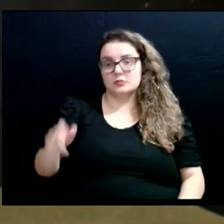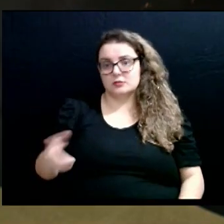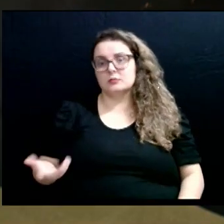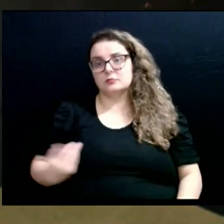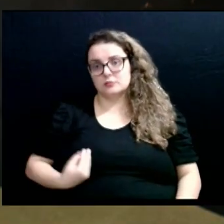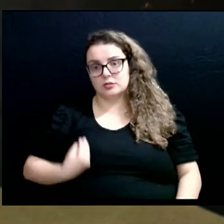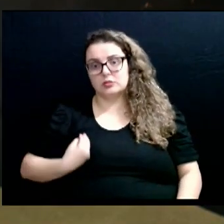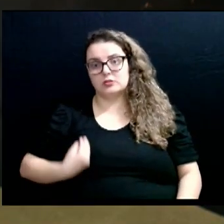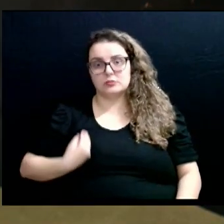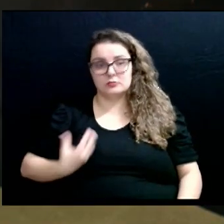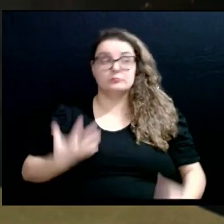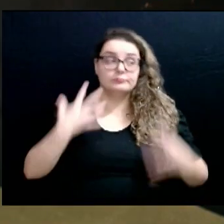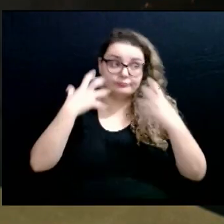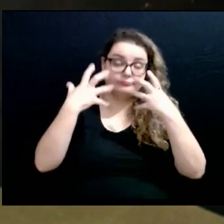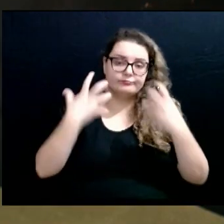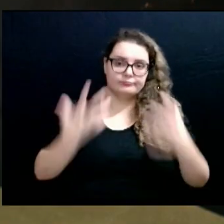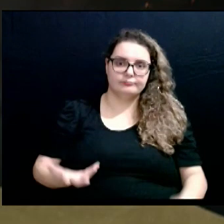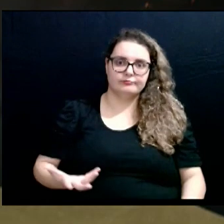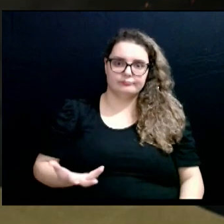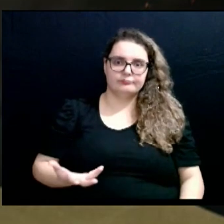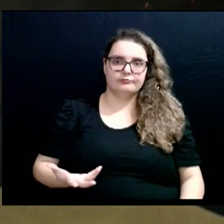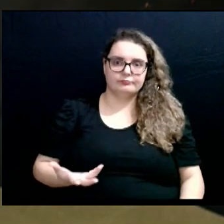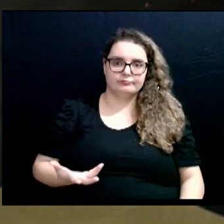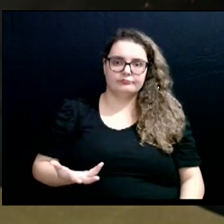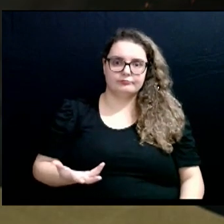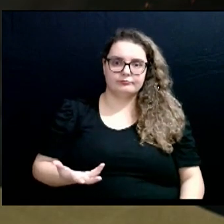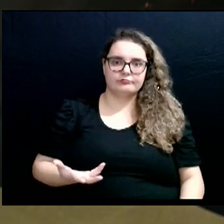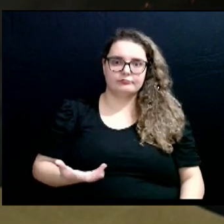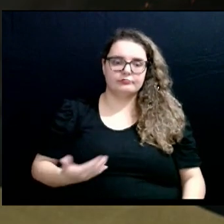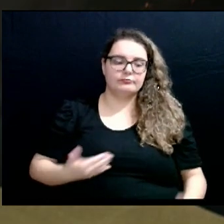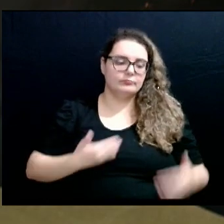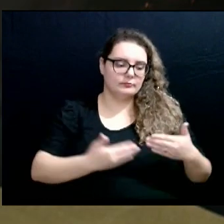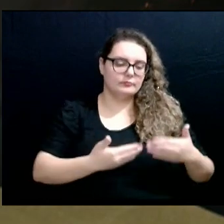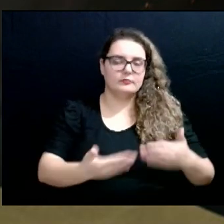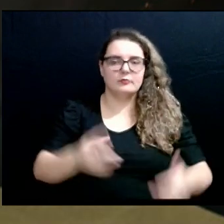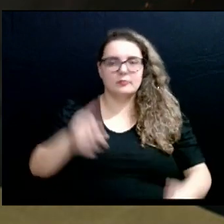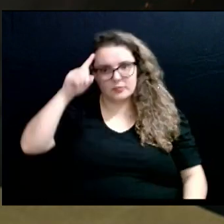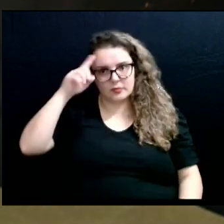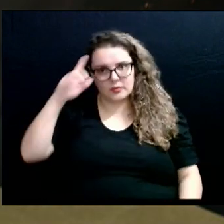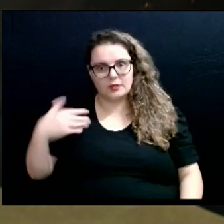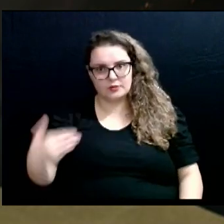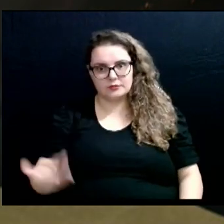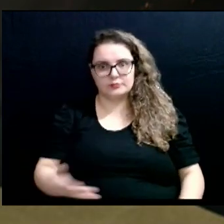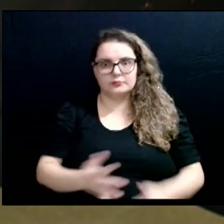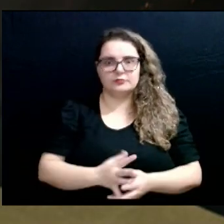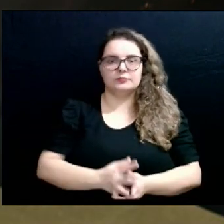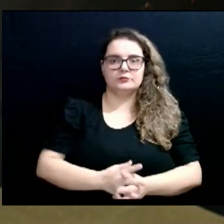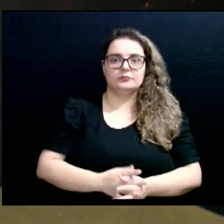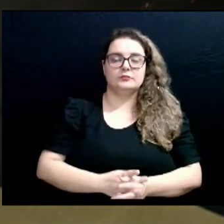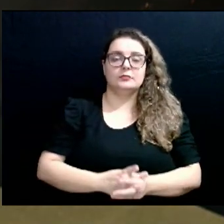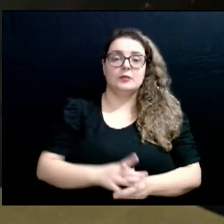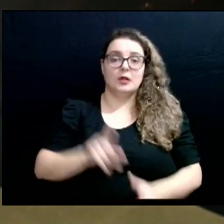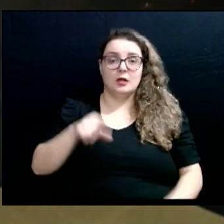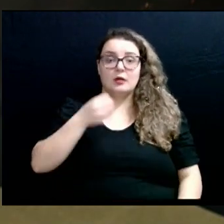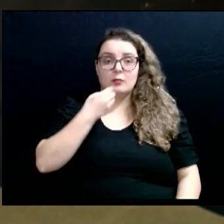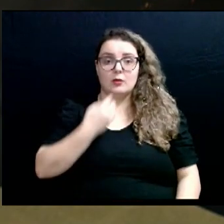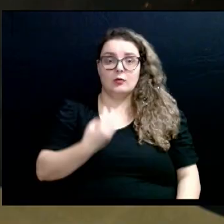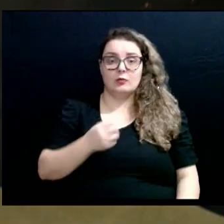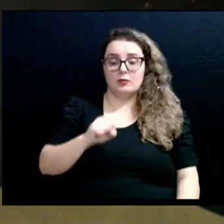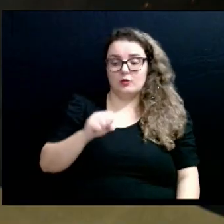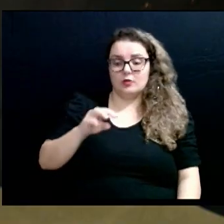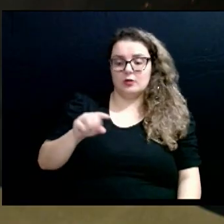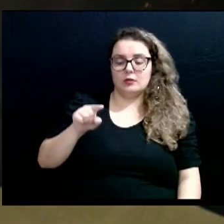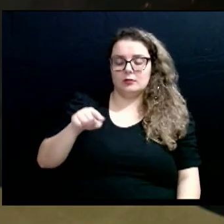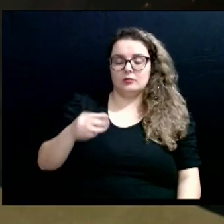estresse vai emitir aí no decorrer dos dias. É muito bom. Agora, 8h34, a gente tem um ensinamento aqui, é